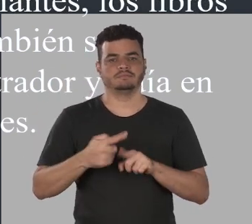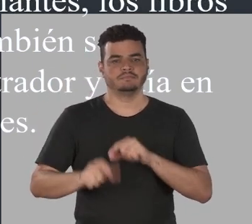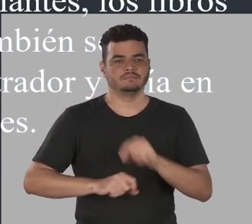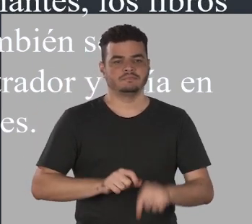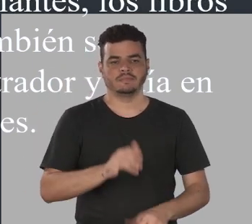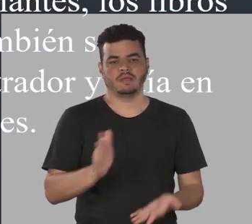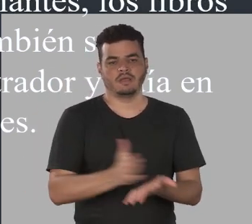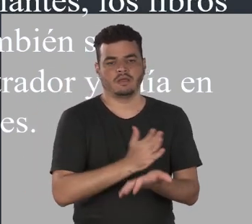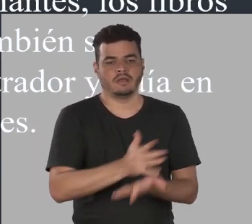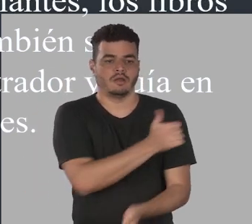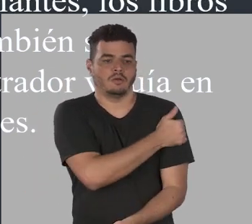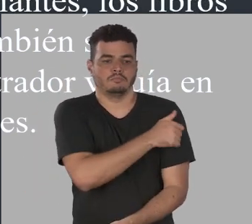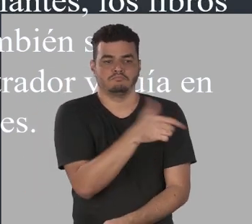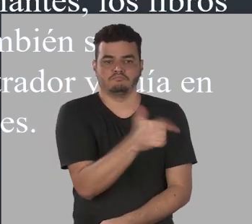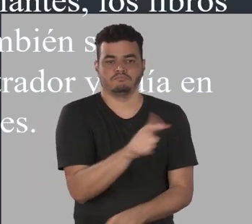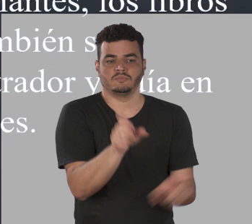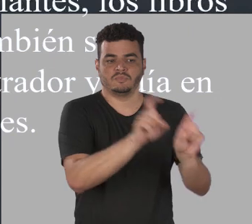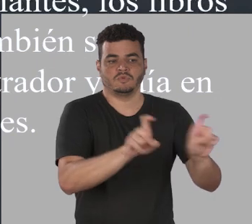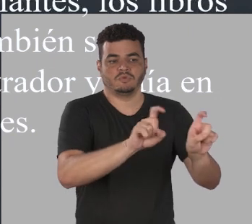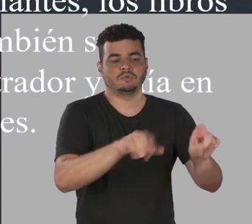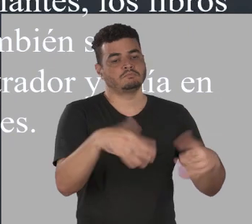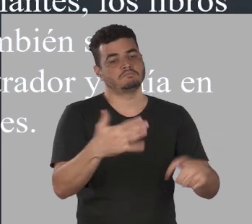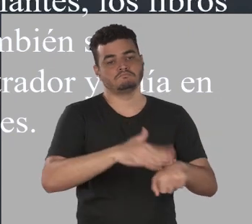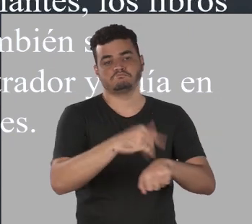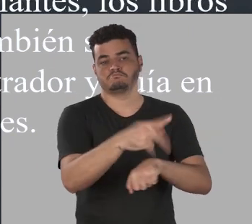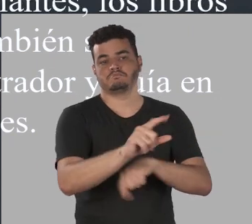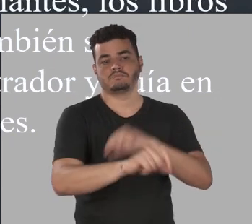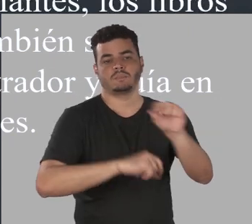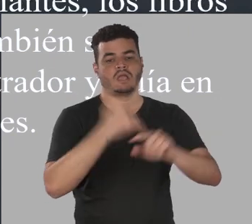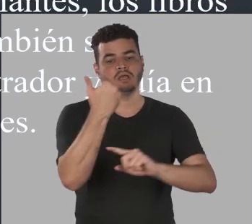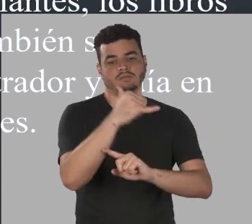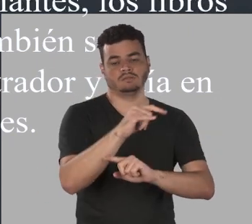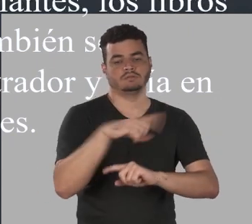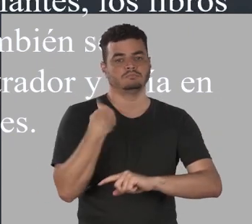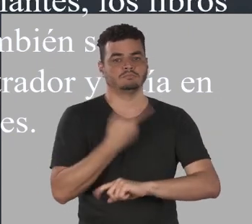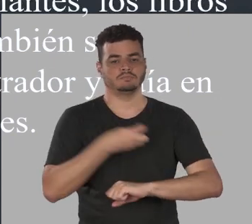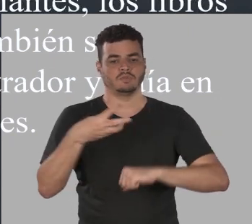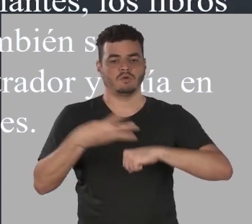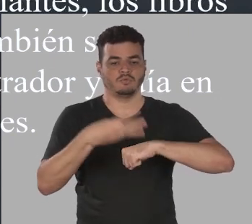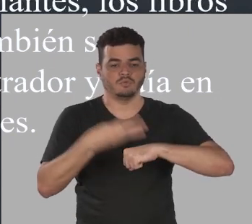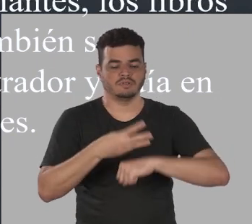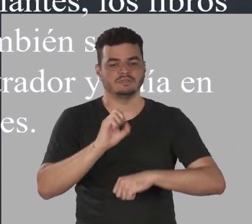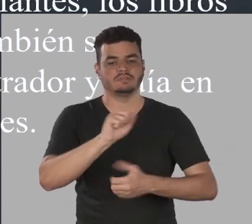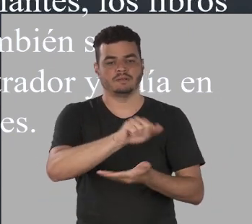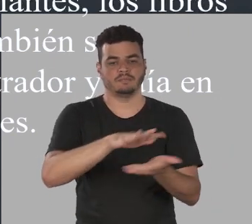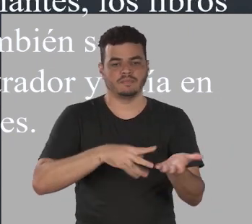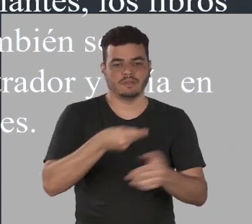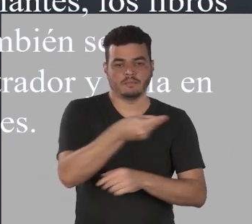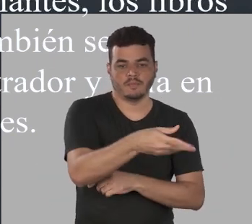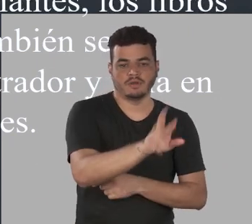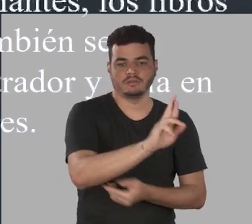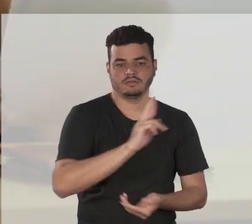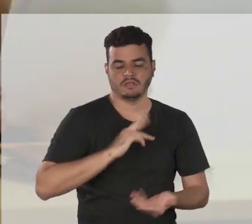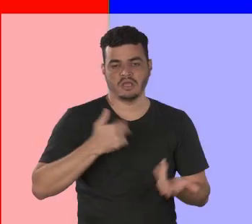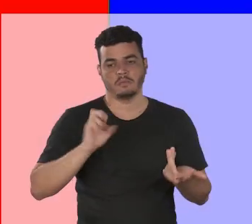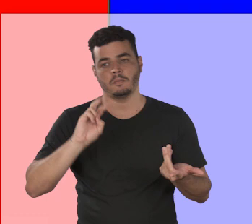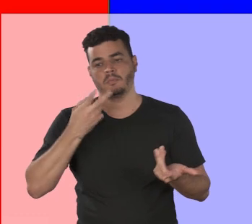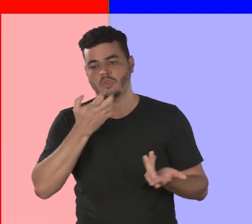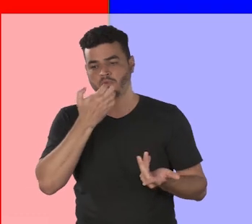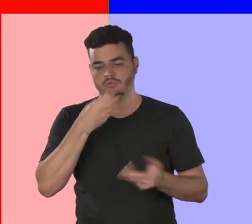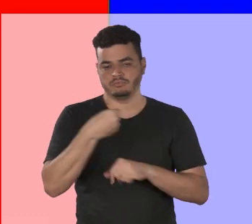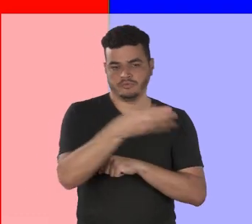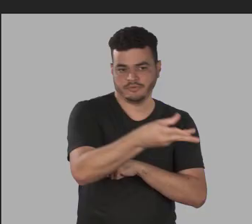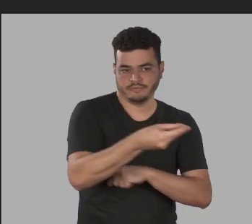tivessem uma educação por aí, não tem computadores na casa e se virar com celular, etc.